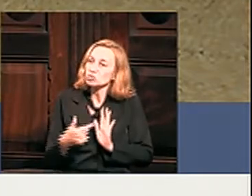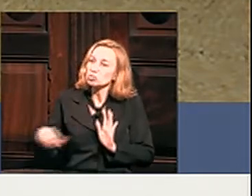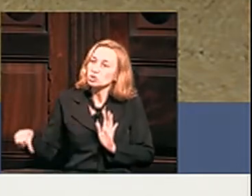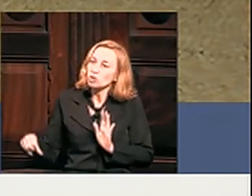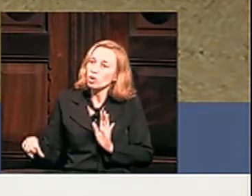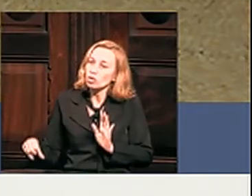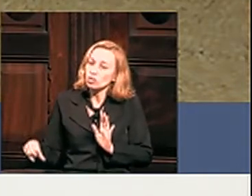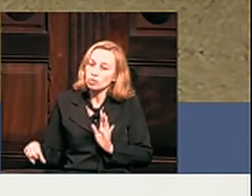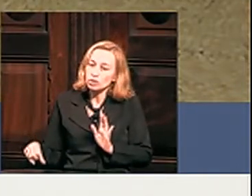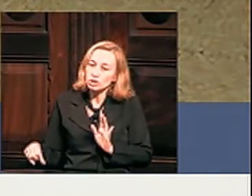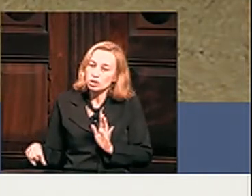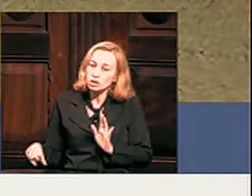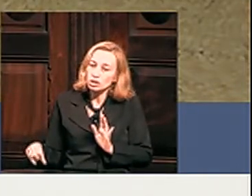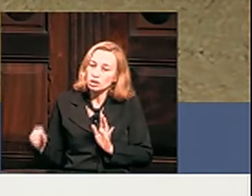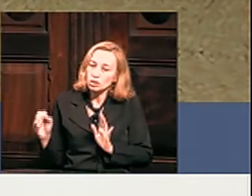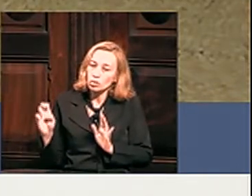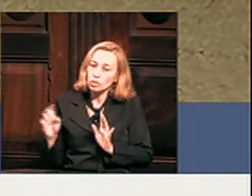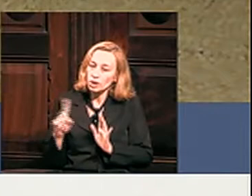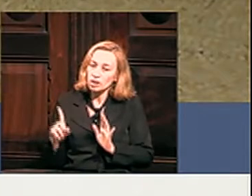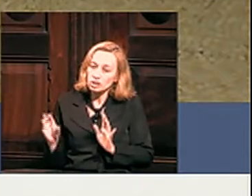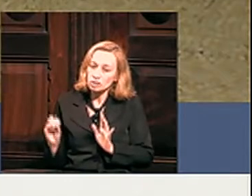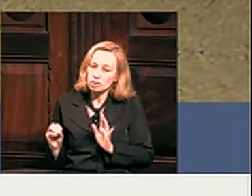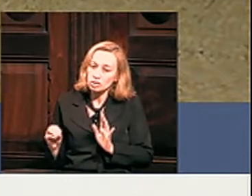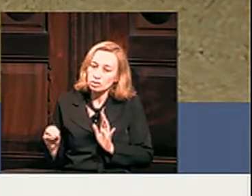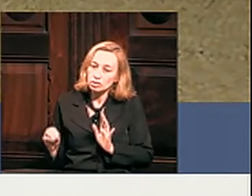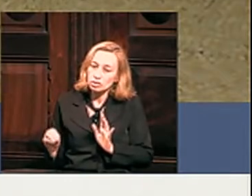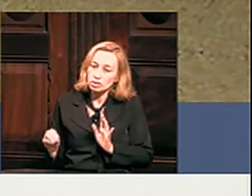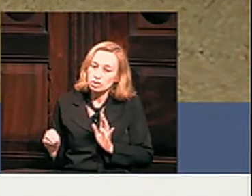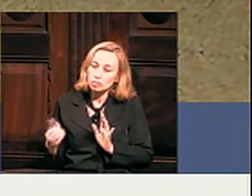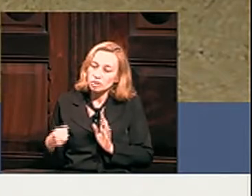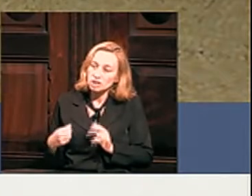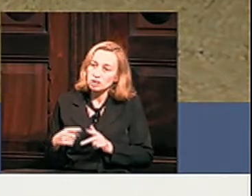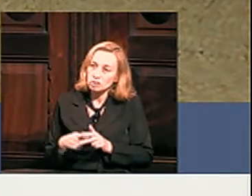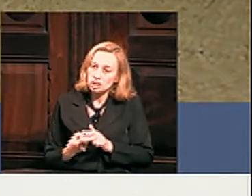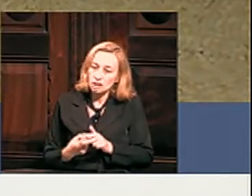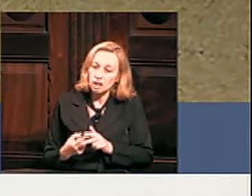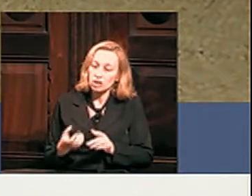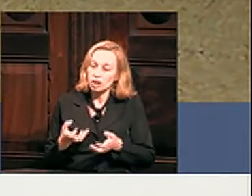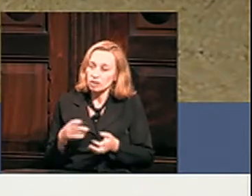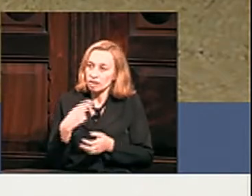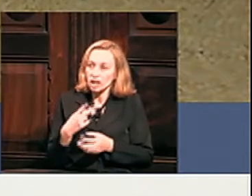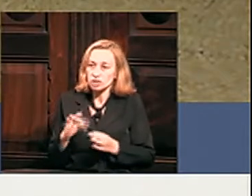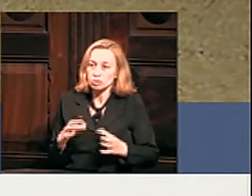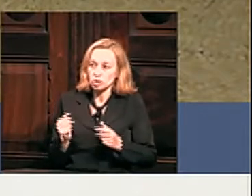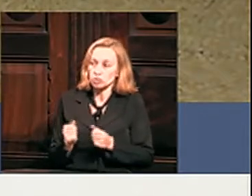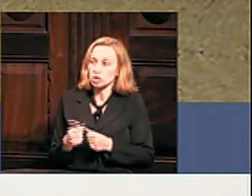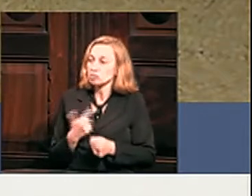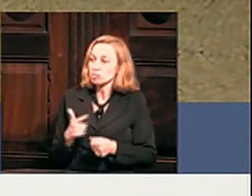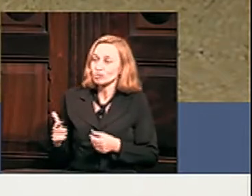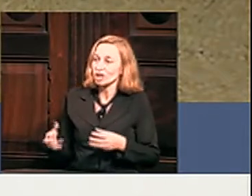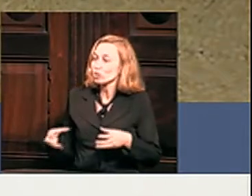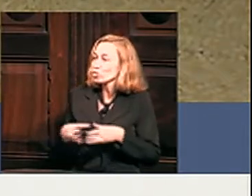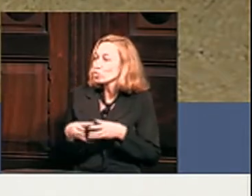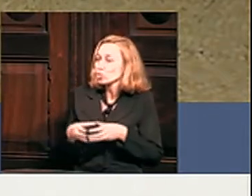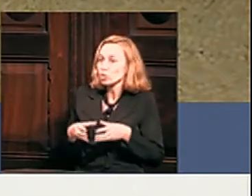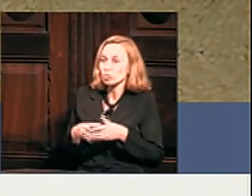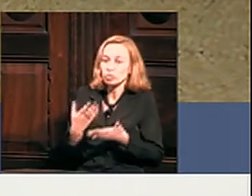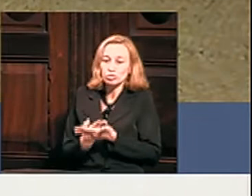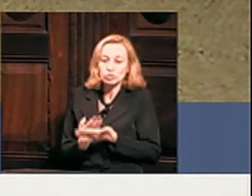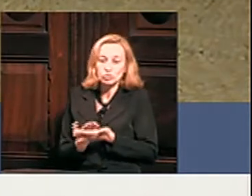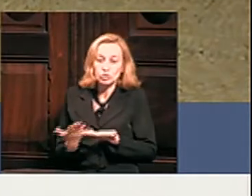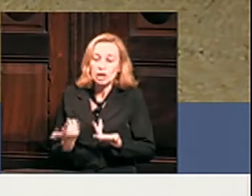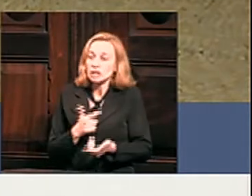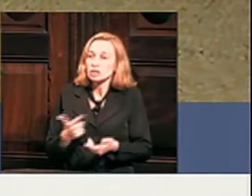2009, a lei que cria o ESA de 2009, não de 99, mas eu quero ressaltar, sobretudo, que não tem uma sede, não tem